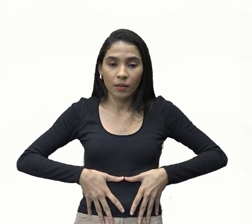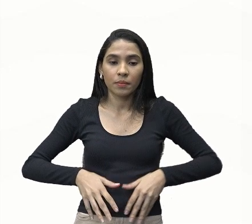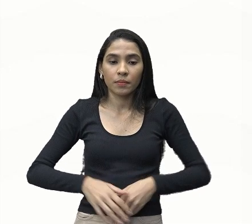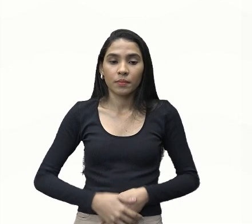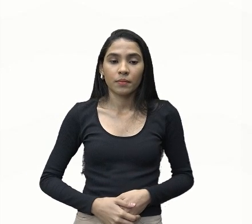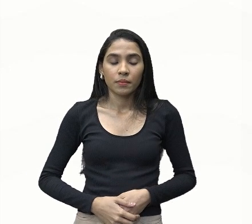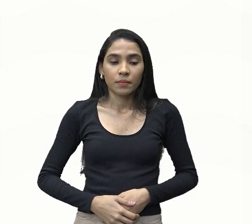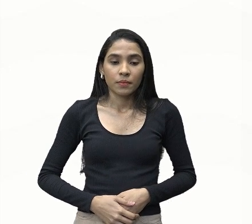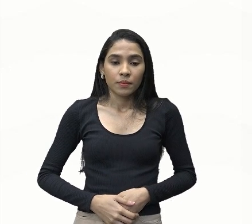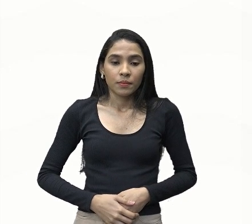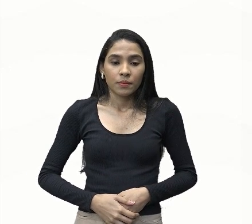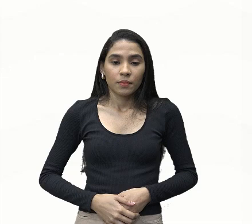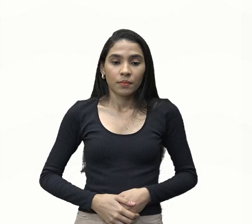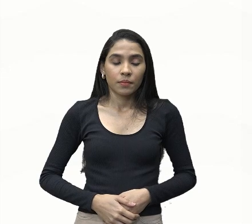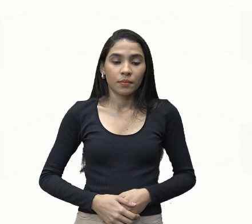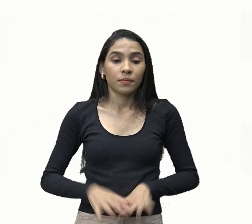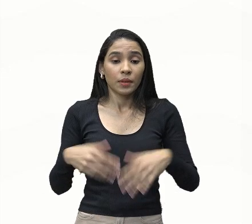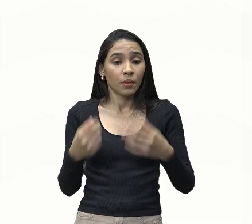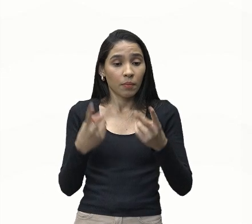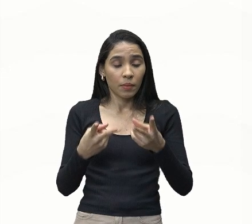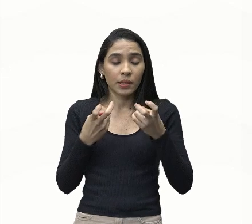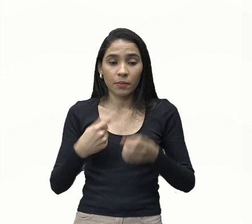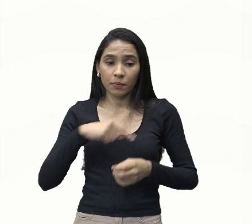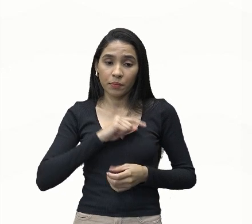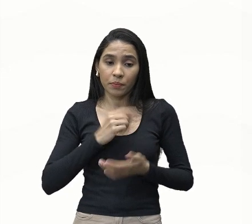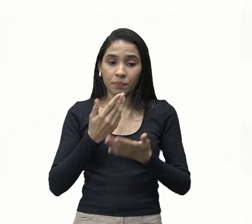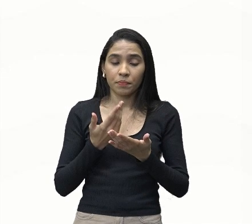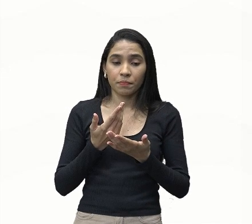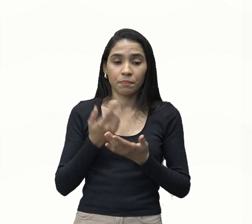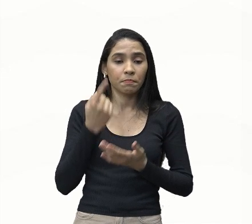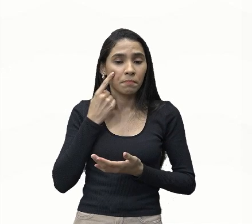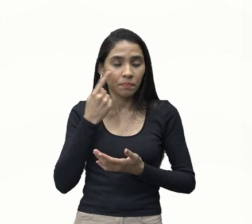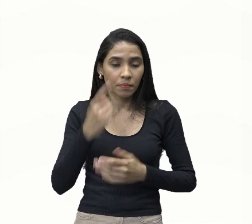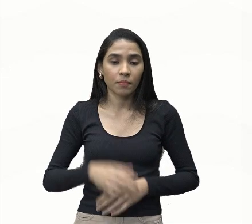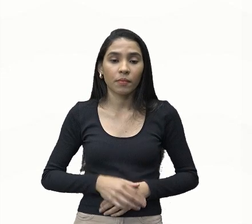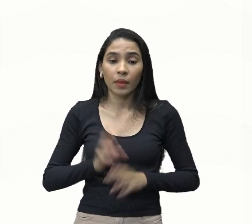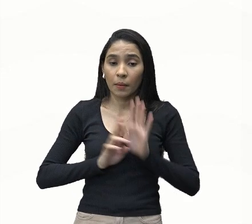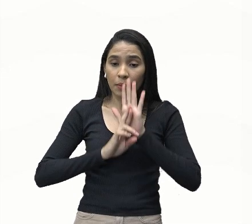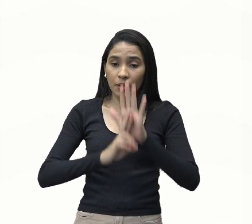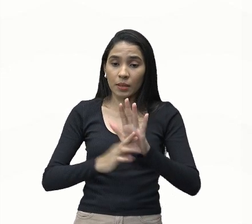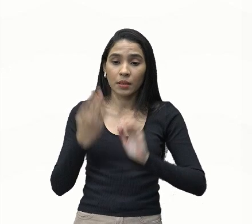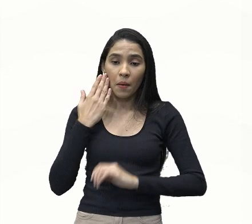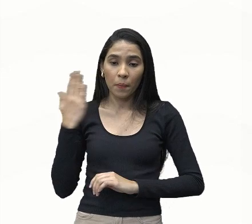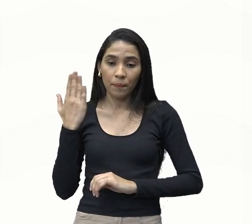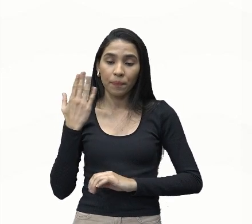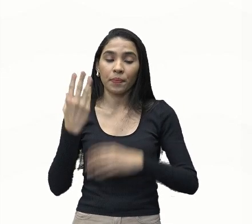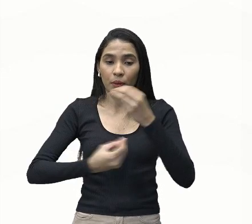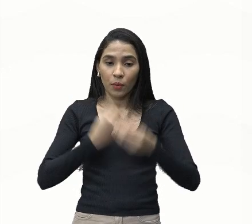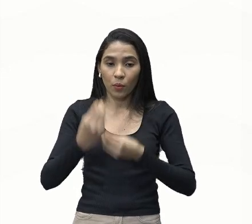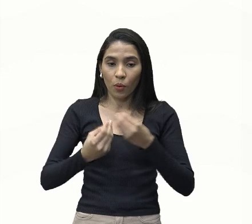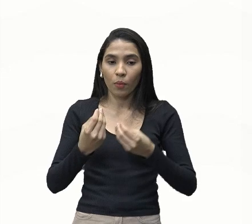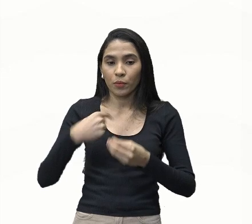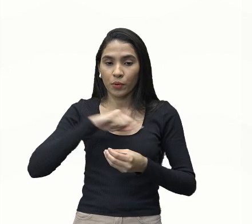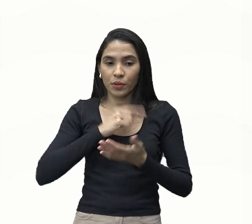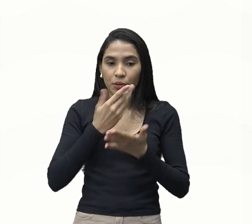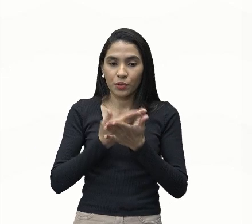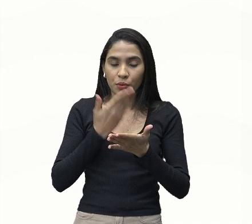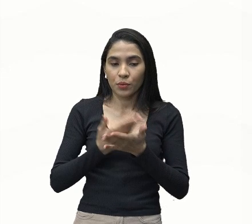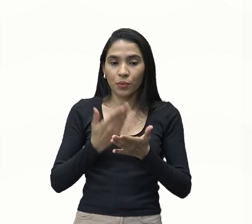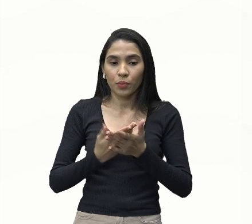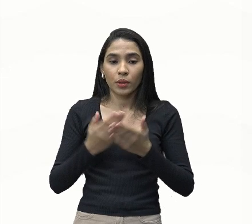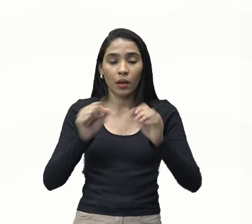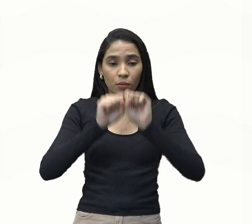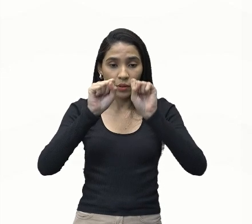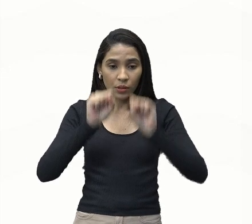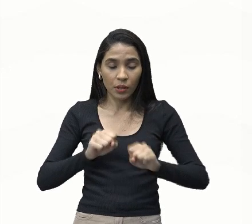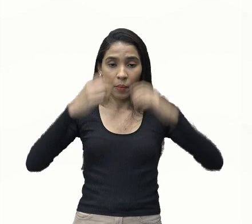celulares, tá bom? Então, a gente pode observar aí a representação novamente. E quando a gente fala do sistema nervoso periférico,